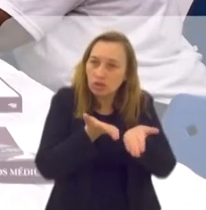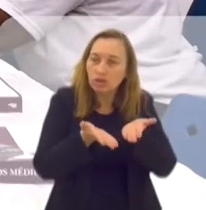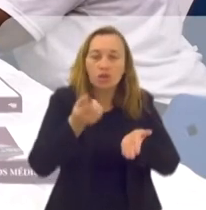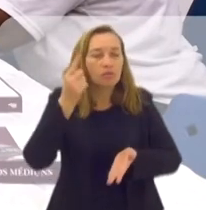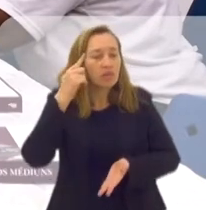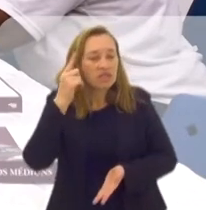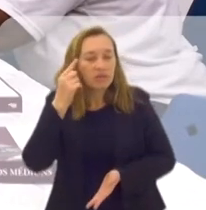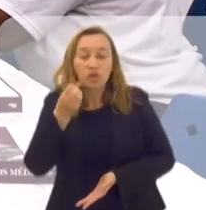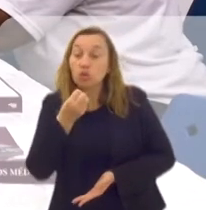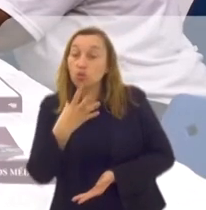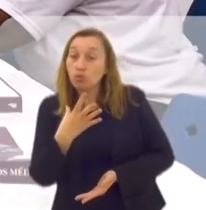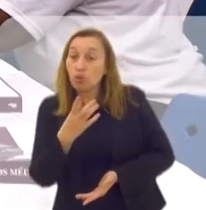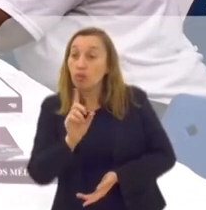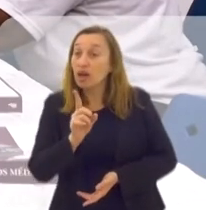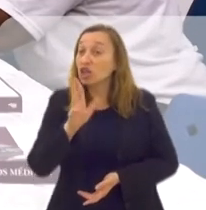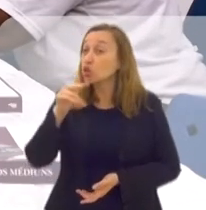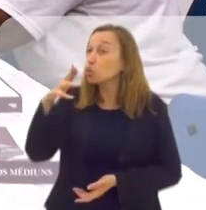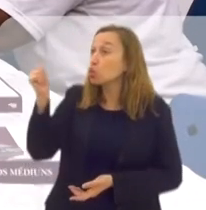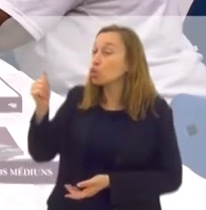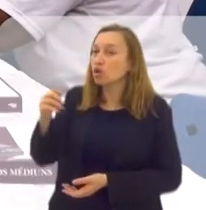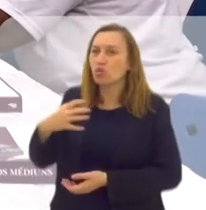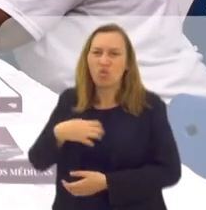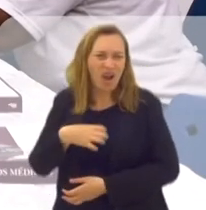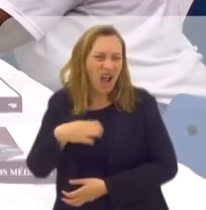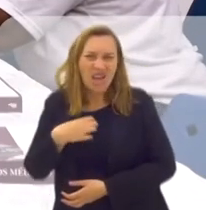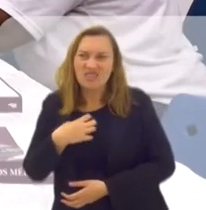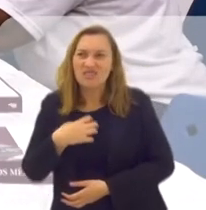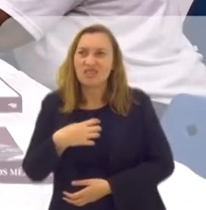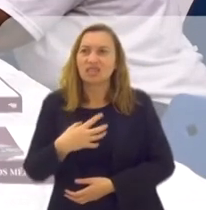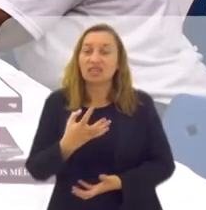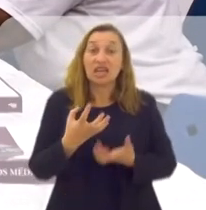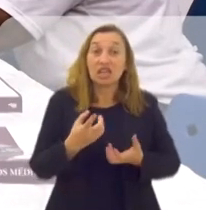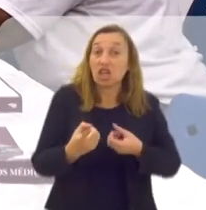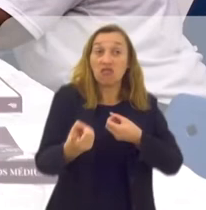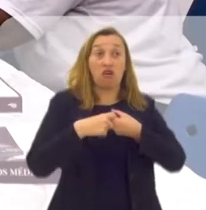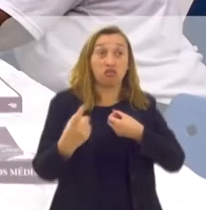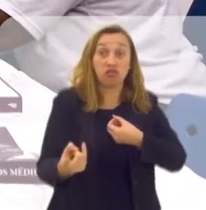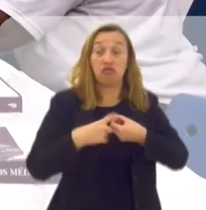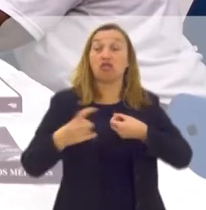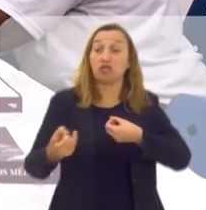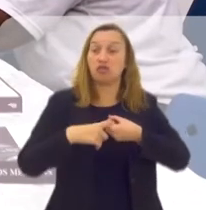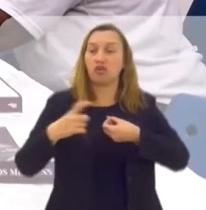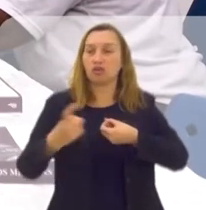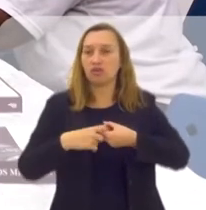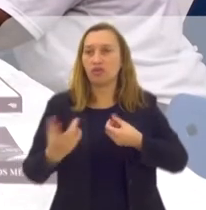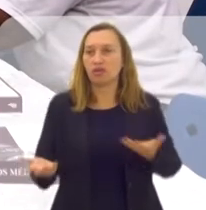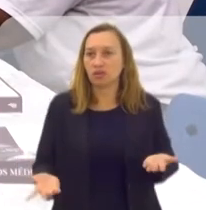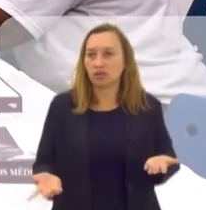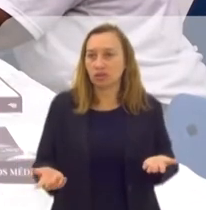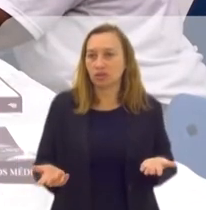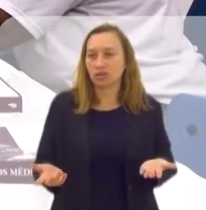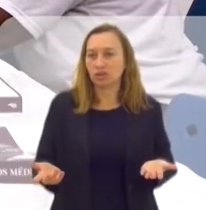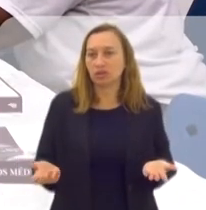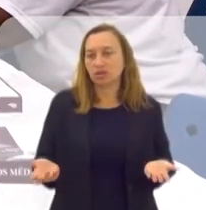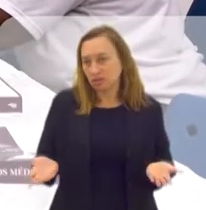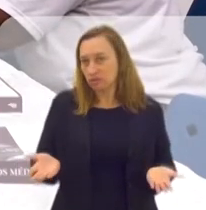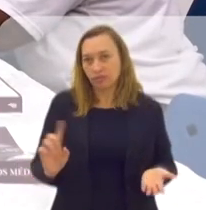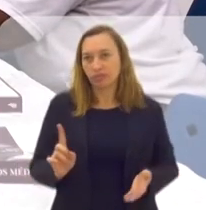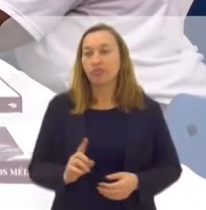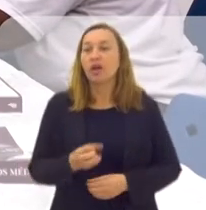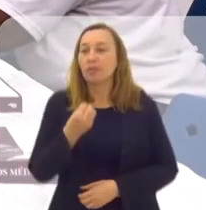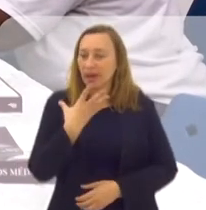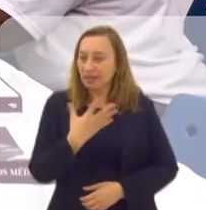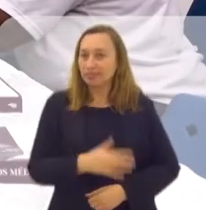ele com pensamentos positivos, mas nunca com revolta, querendo que volte, que não há retorno